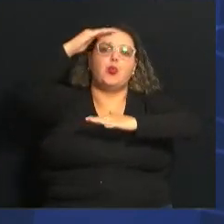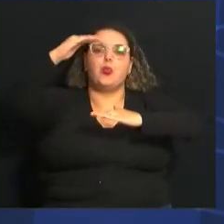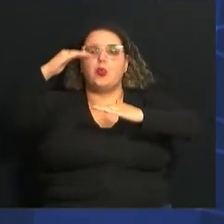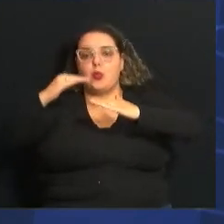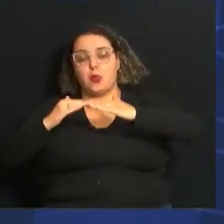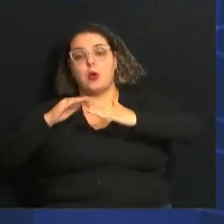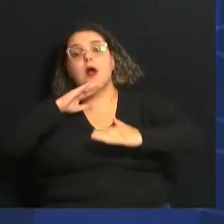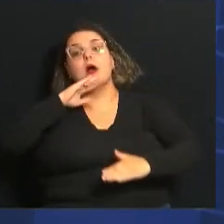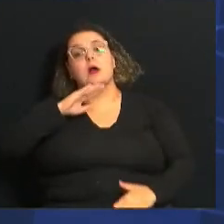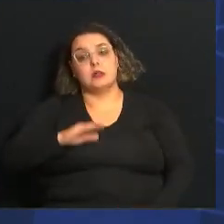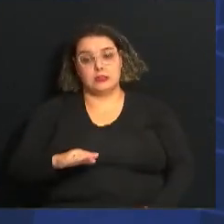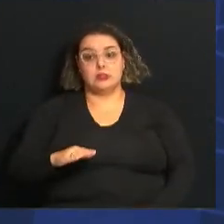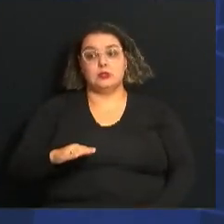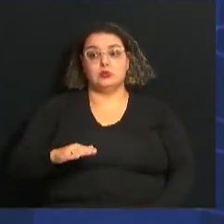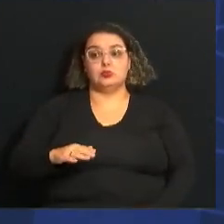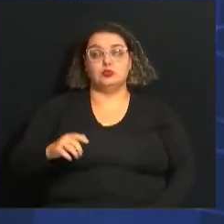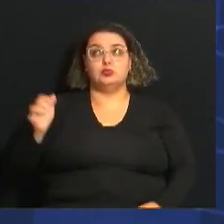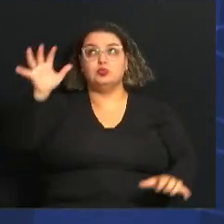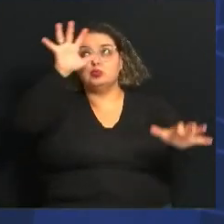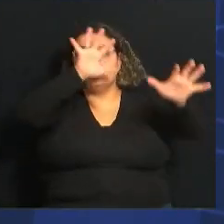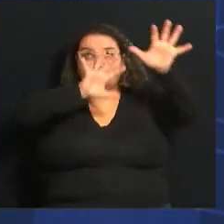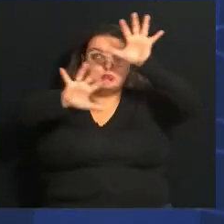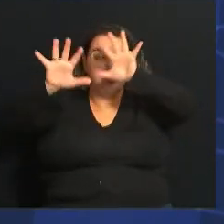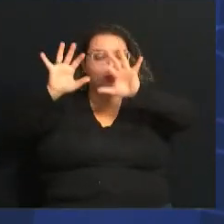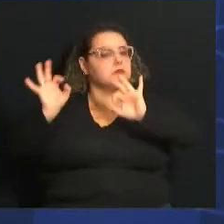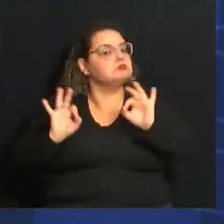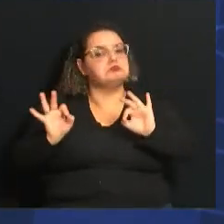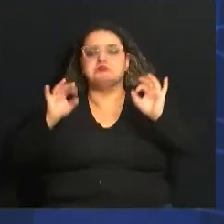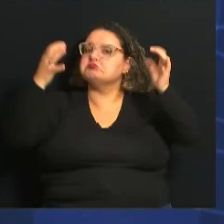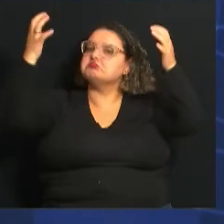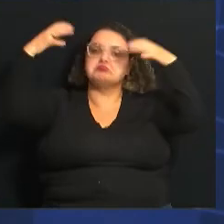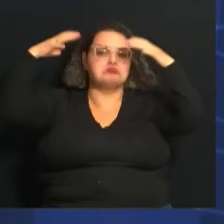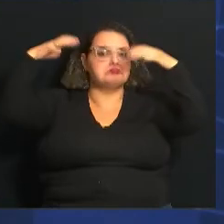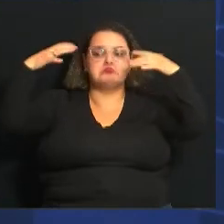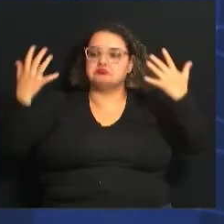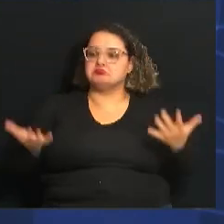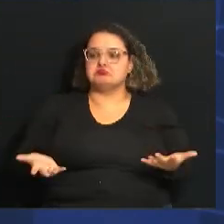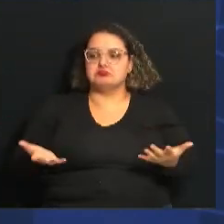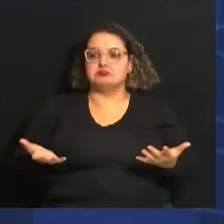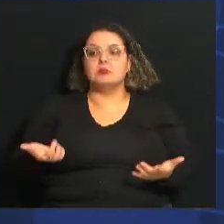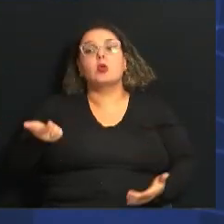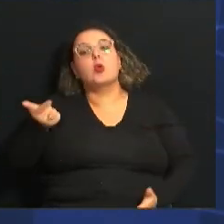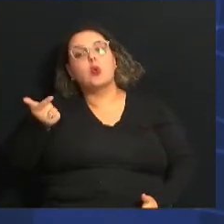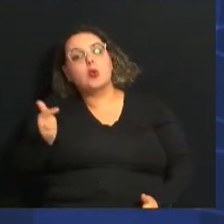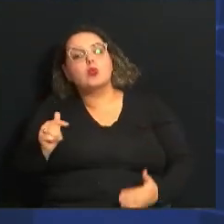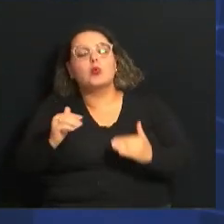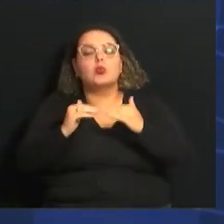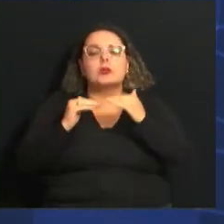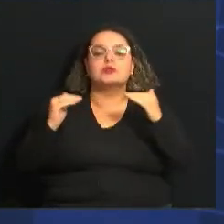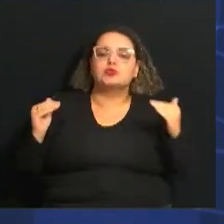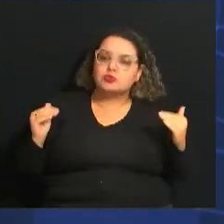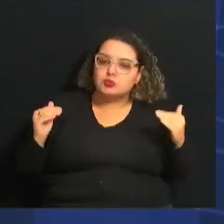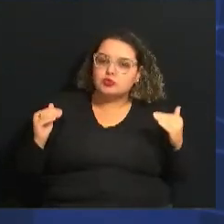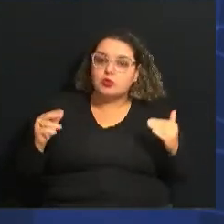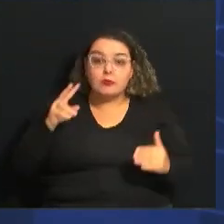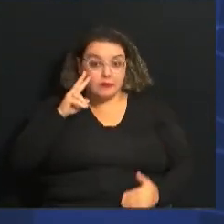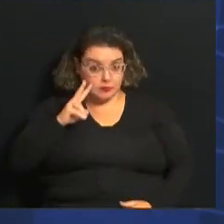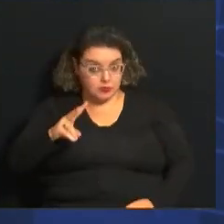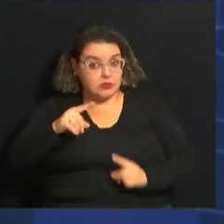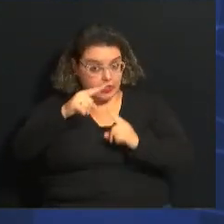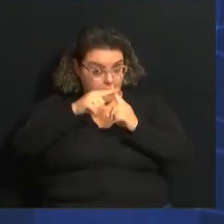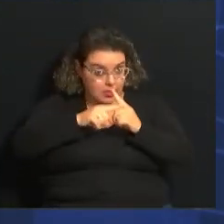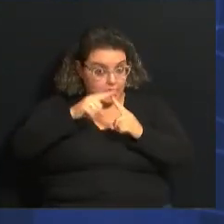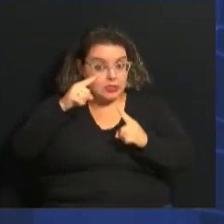aumenta, né, a quantidade de nuvens, mas sem previsão de chuva, segue aquele tempo estável. Vamos às temperaturas para